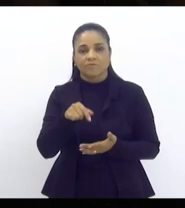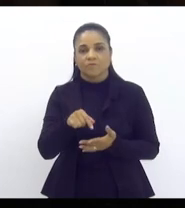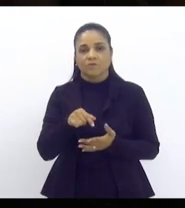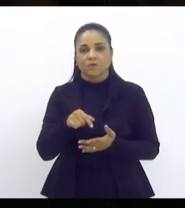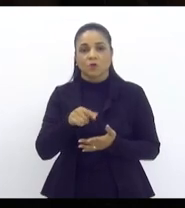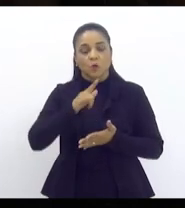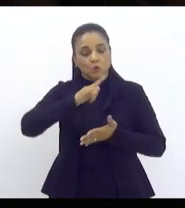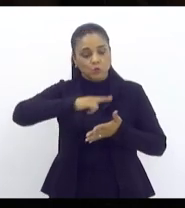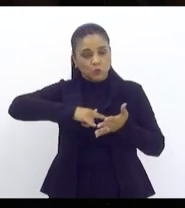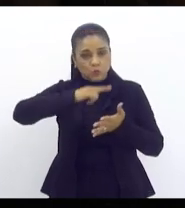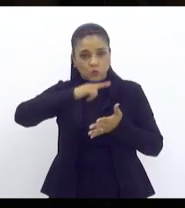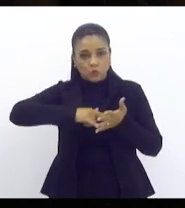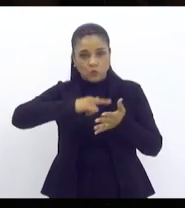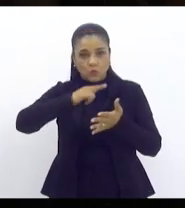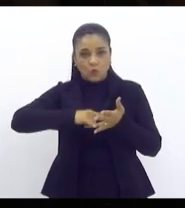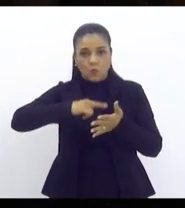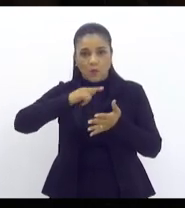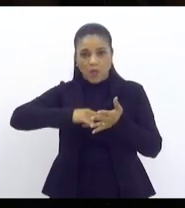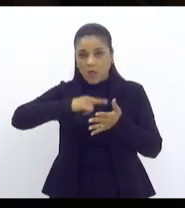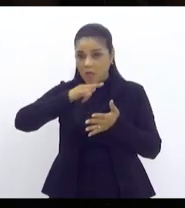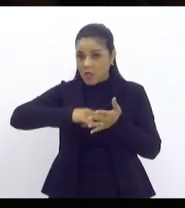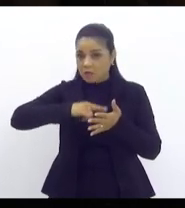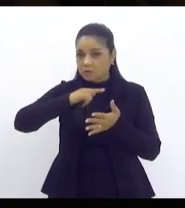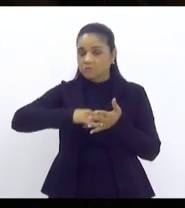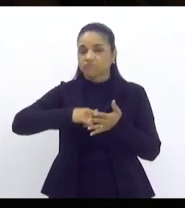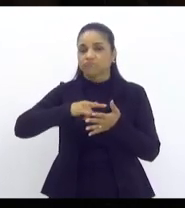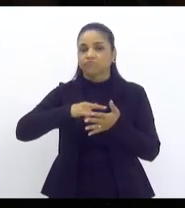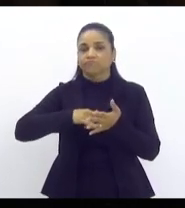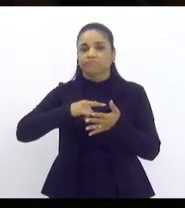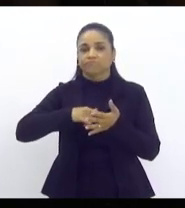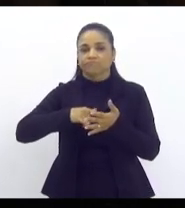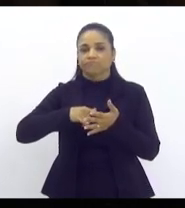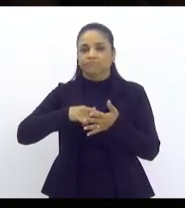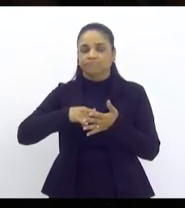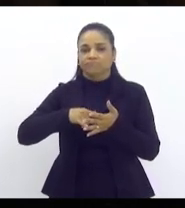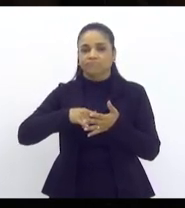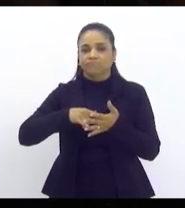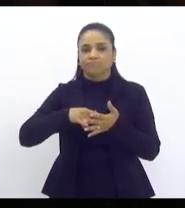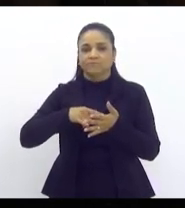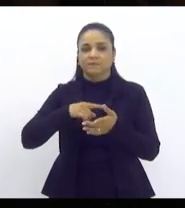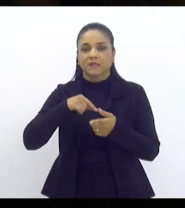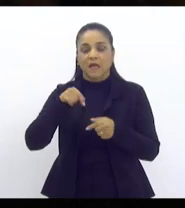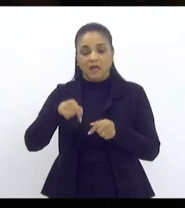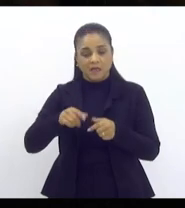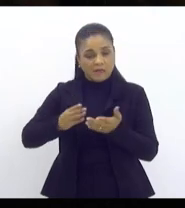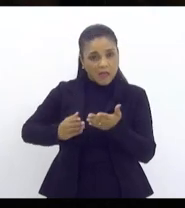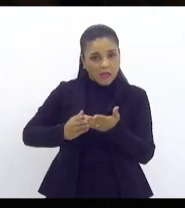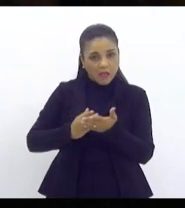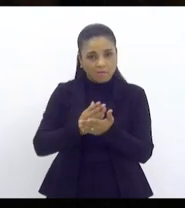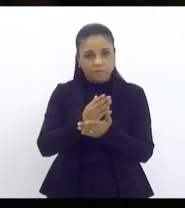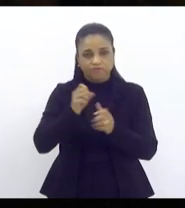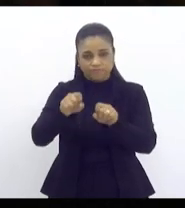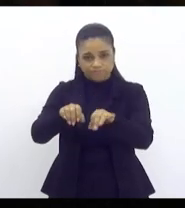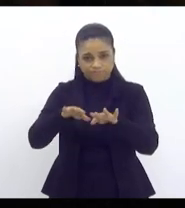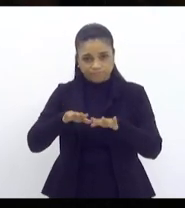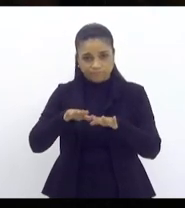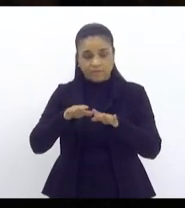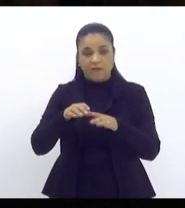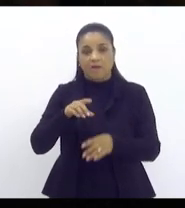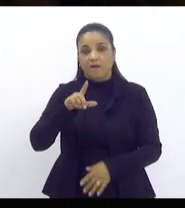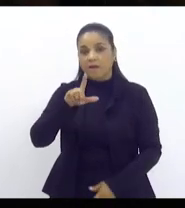o documento histórico, que quando aqui aprovamos em plenária a